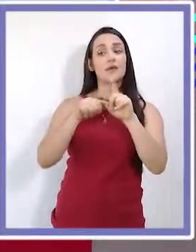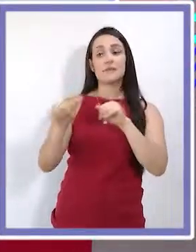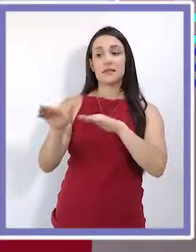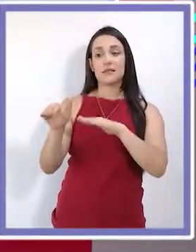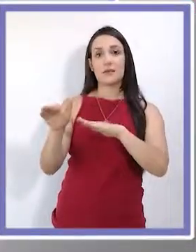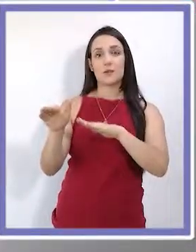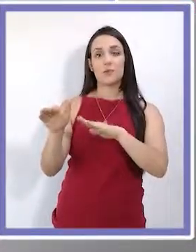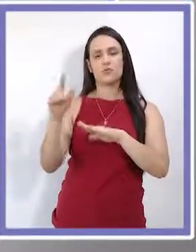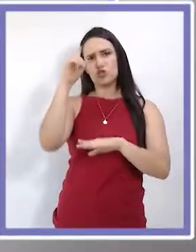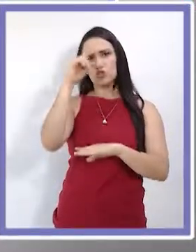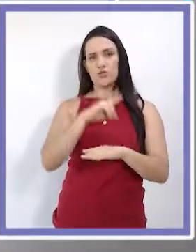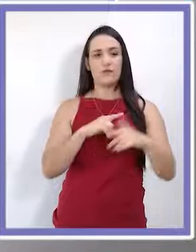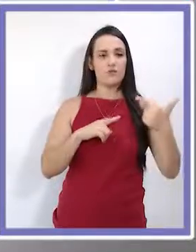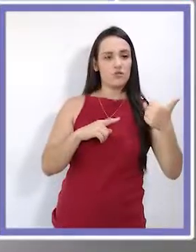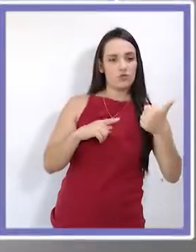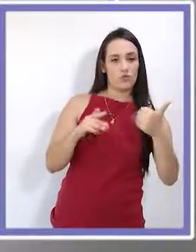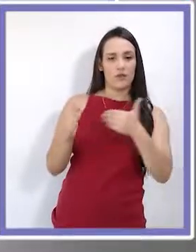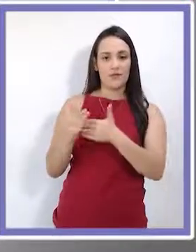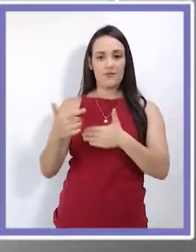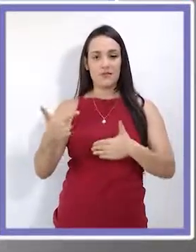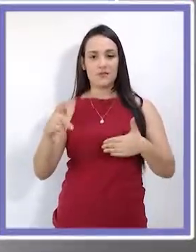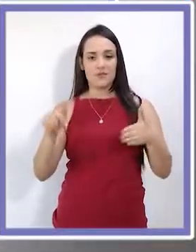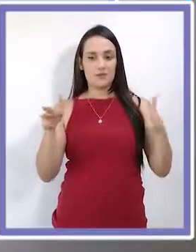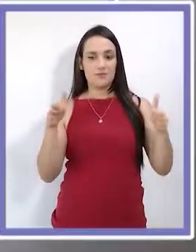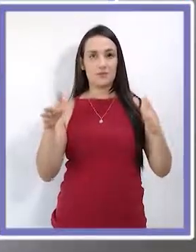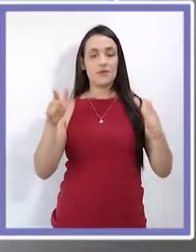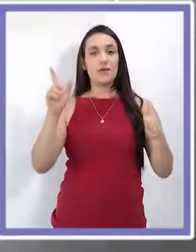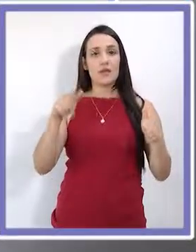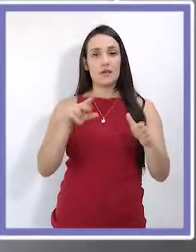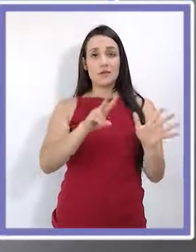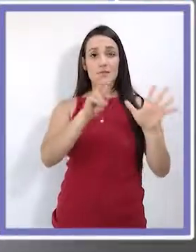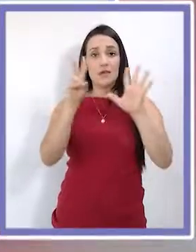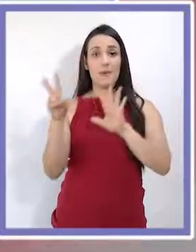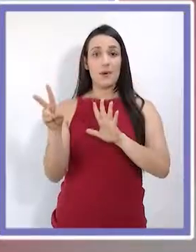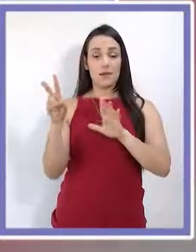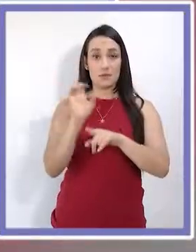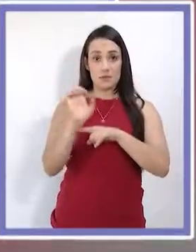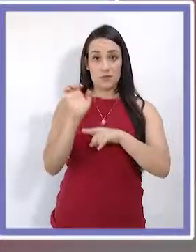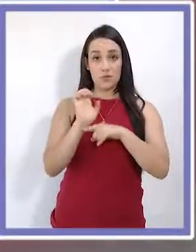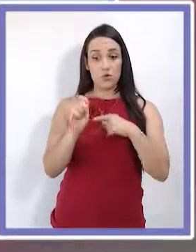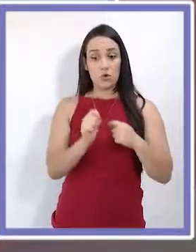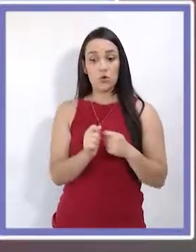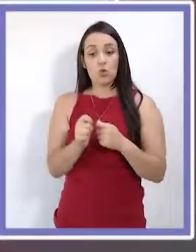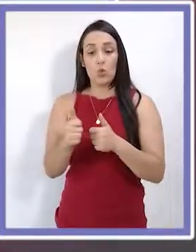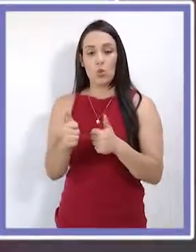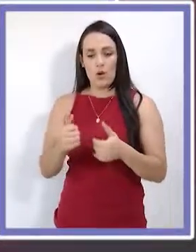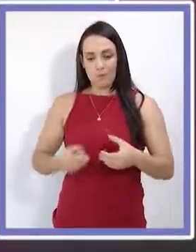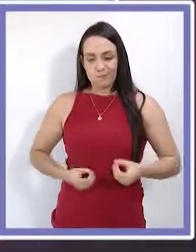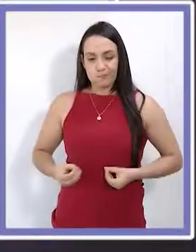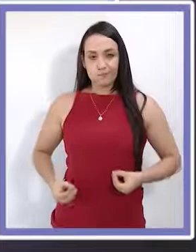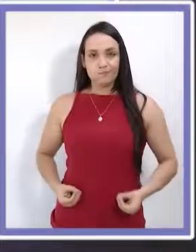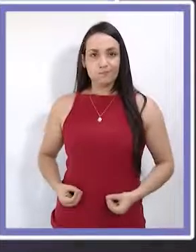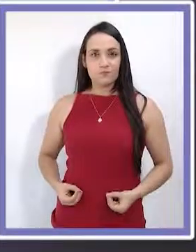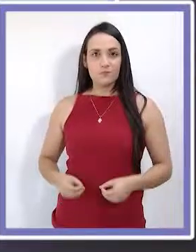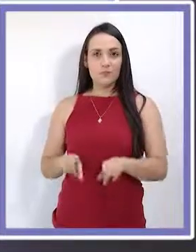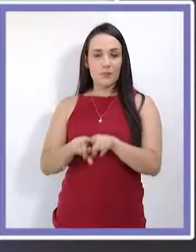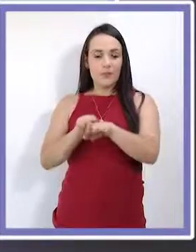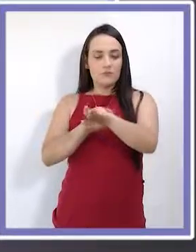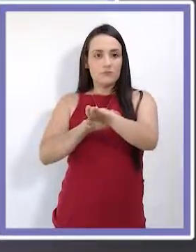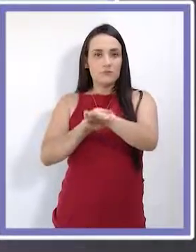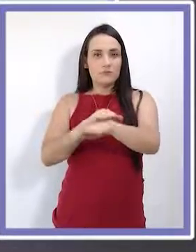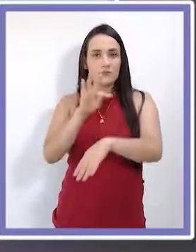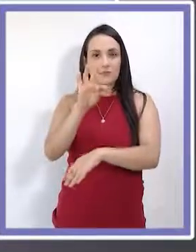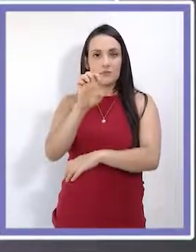agora em setembro, entre os dias 21 e 27, tem a Semana Estadual de Doação de Órgãos e Tecidos. É uma campanha antiga da